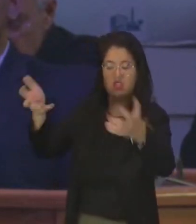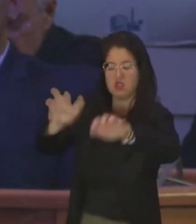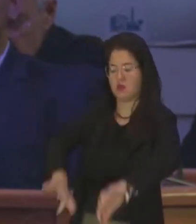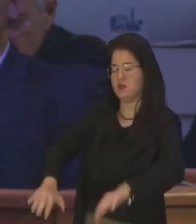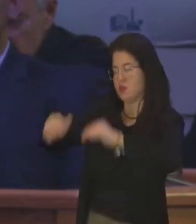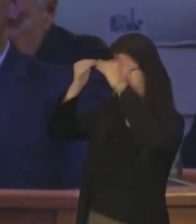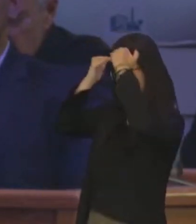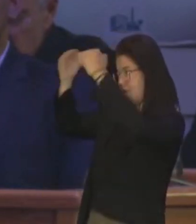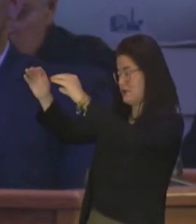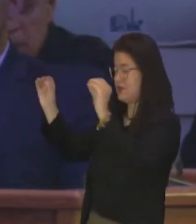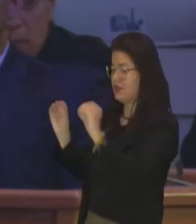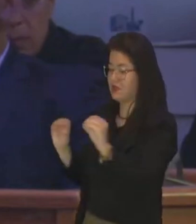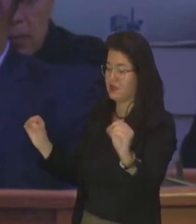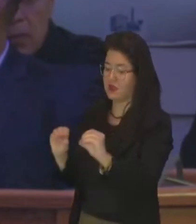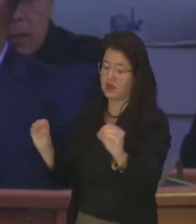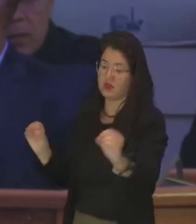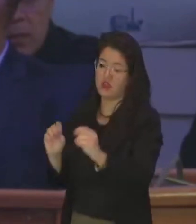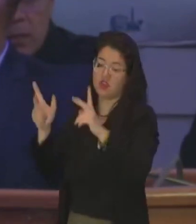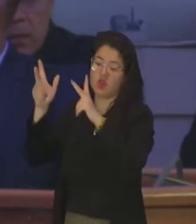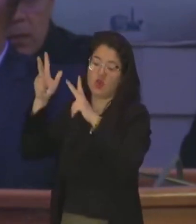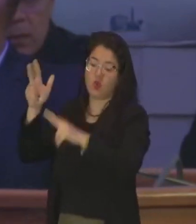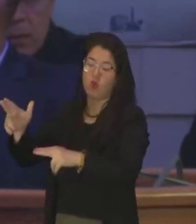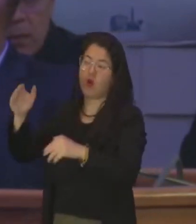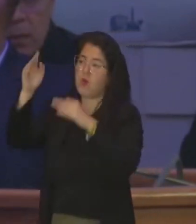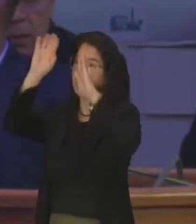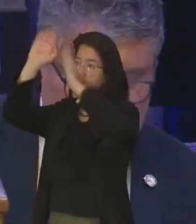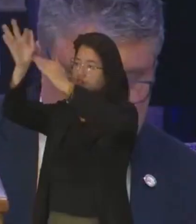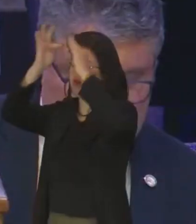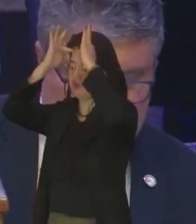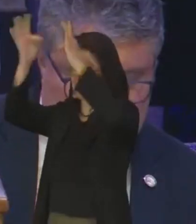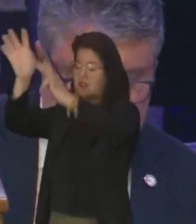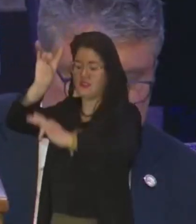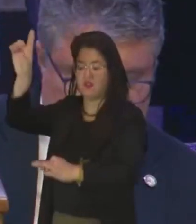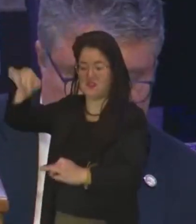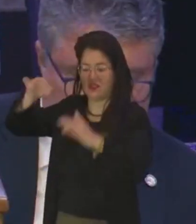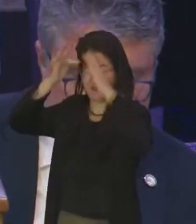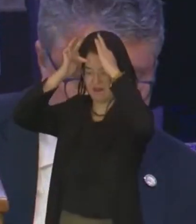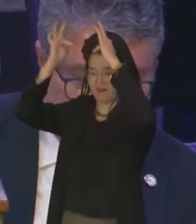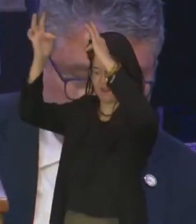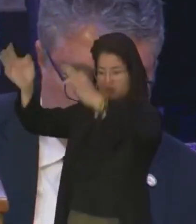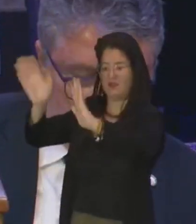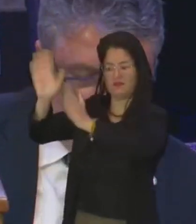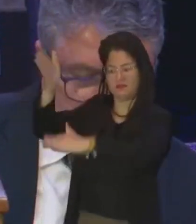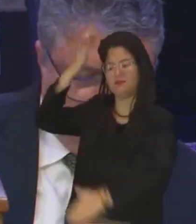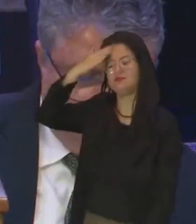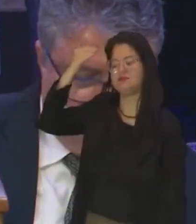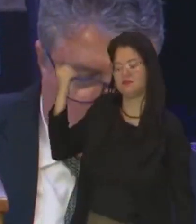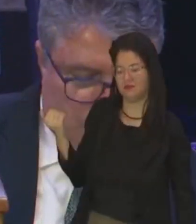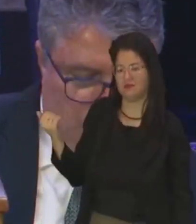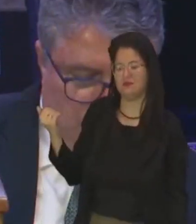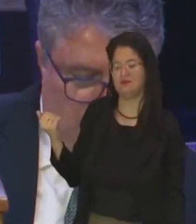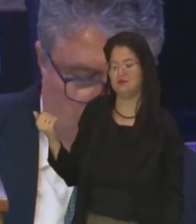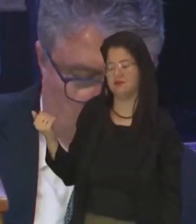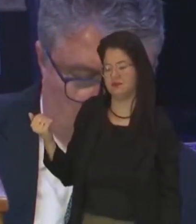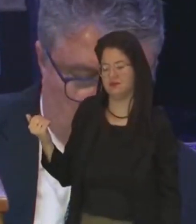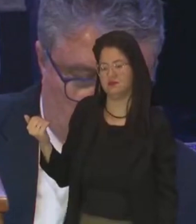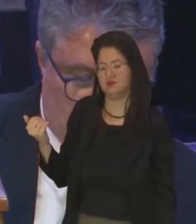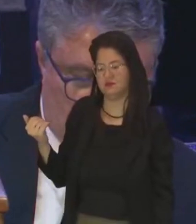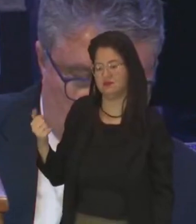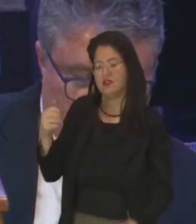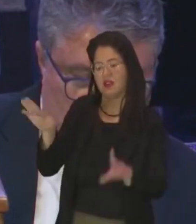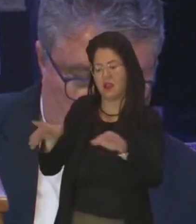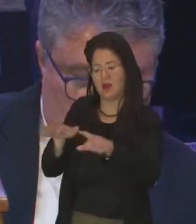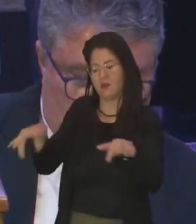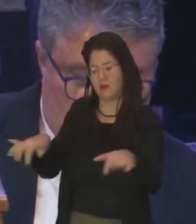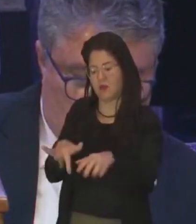obedeceram. E ele diz que é conforme a sua fidelidade. Bom, Deus é fiel, sabemos disso. O prelúdio falava